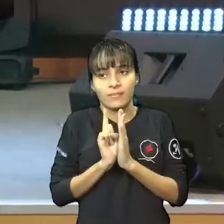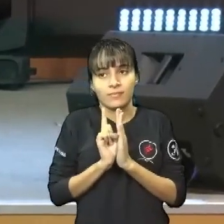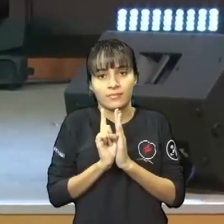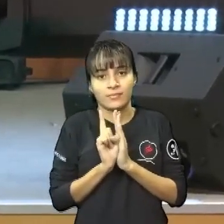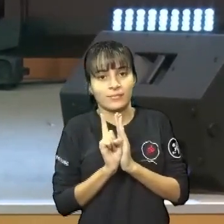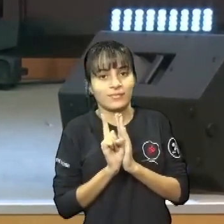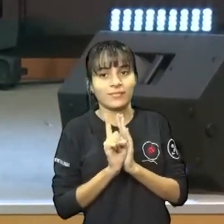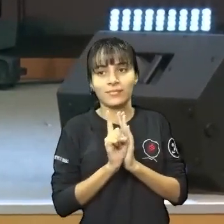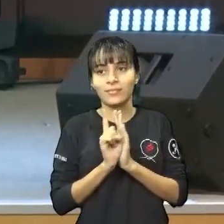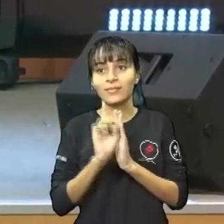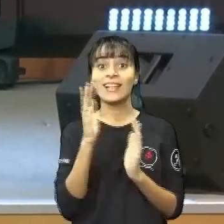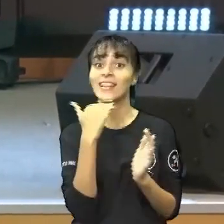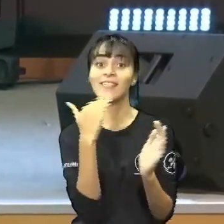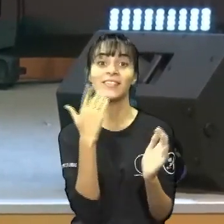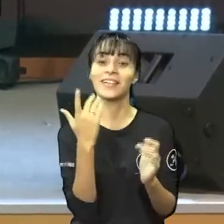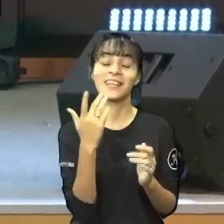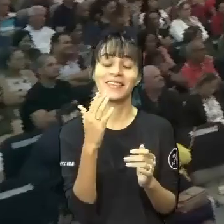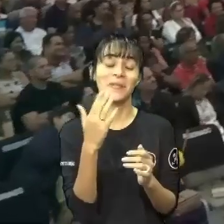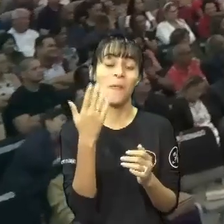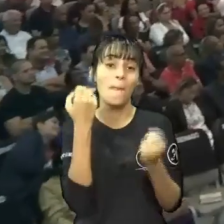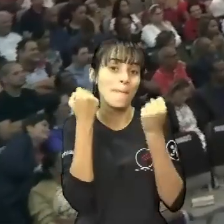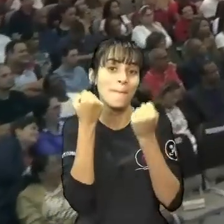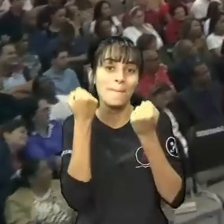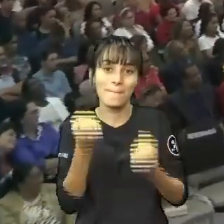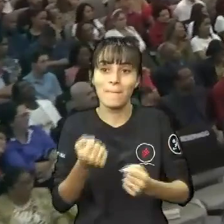não tem nada a ver com peso